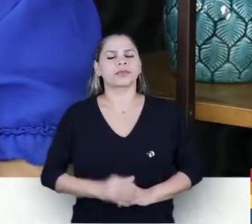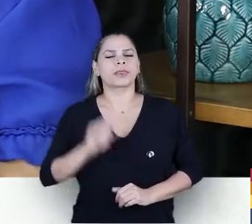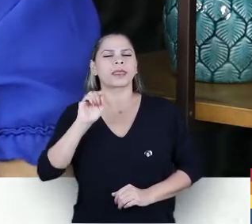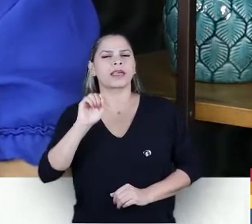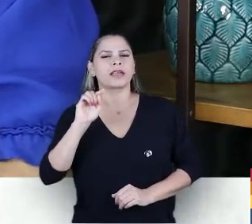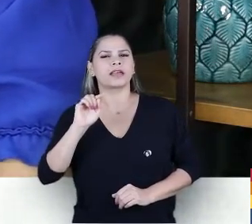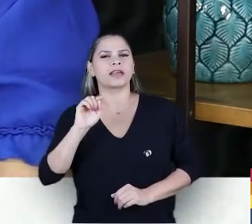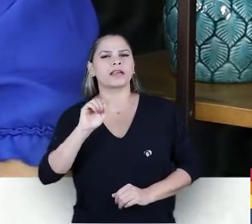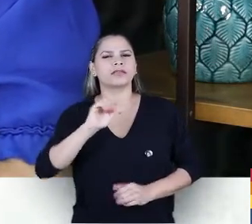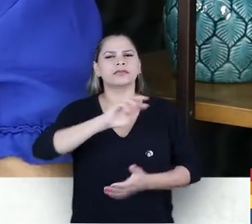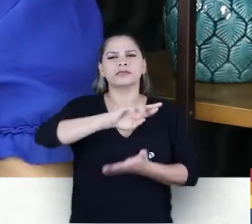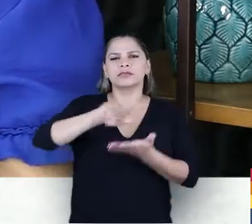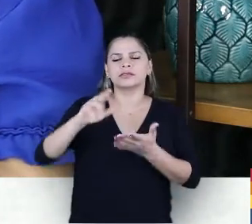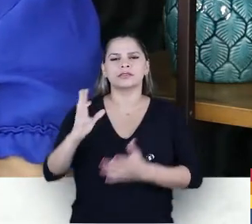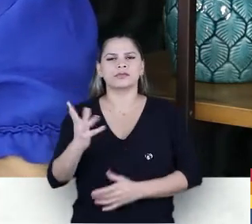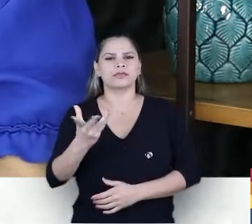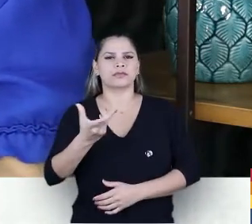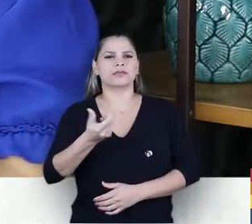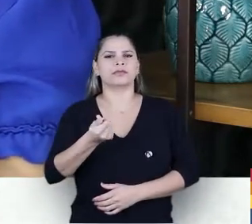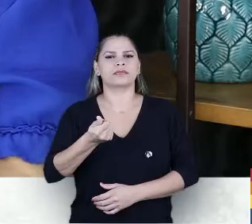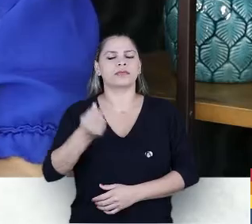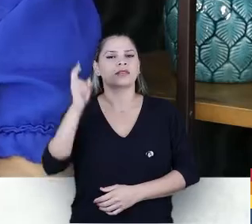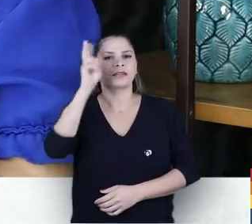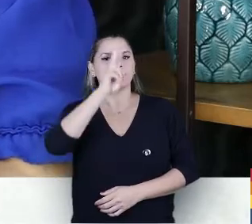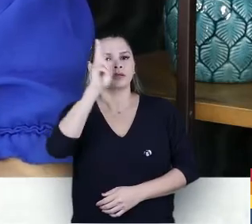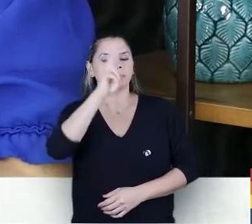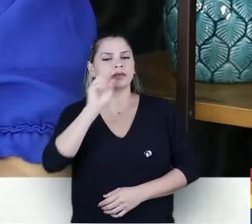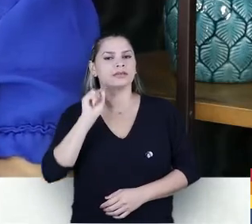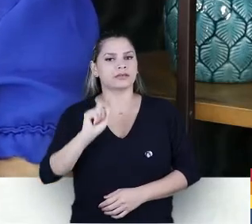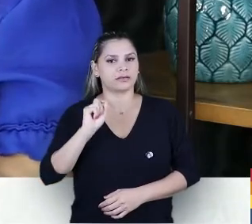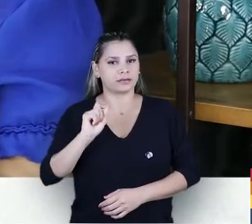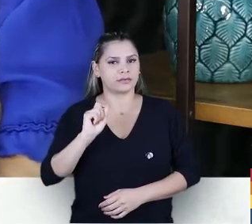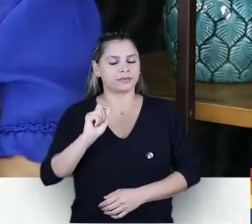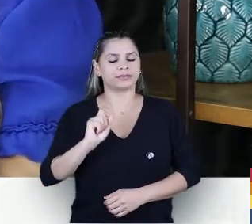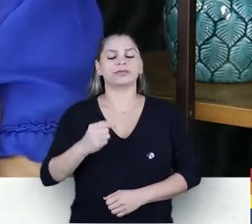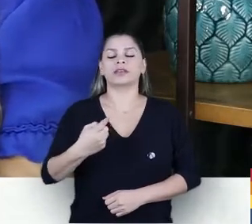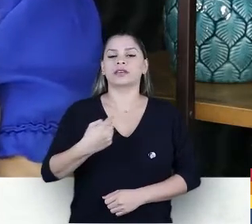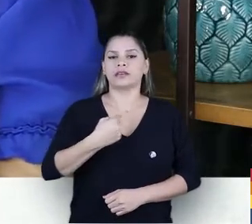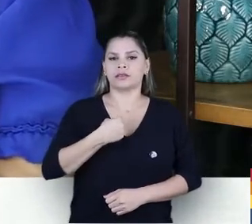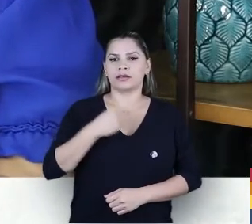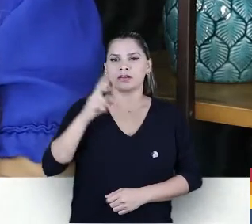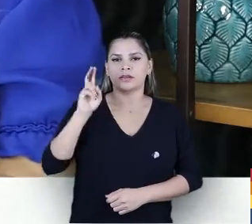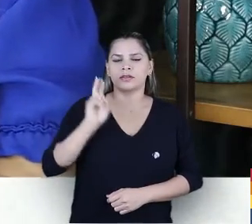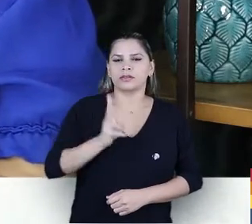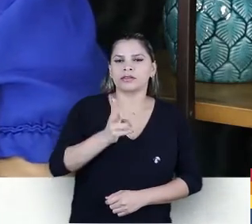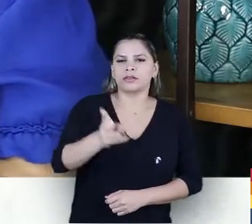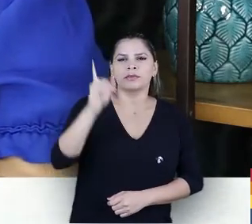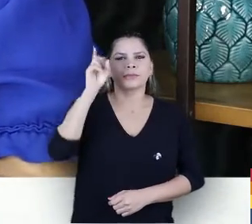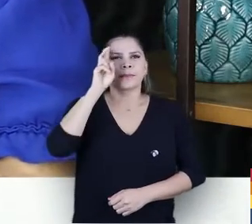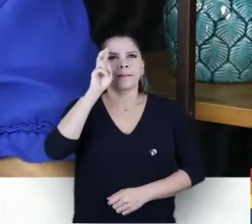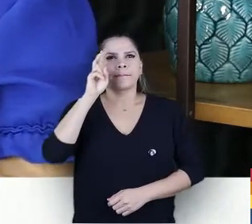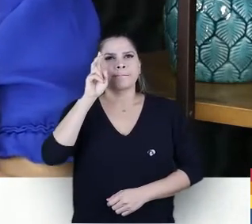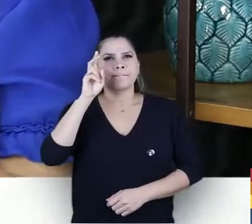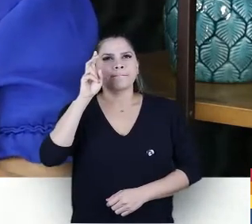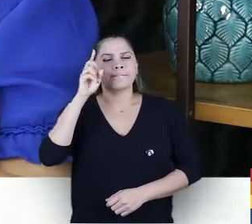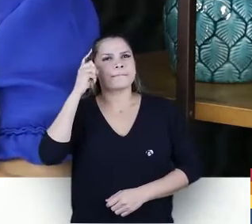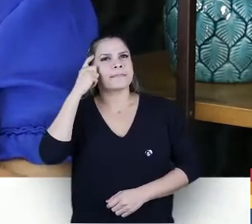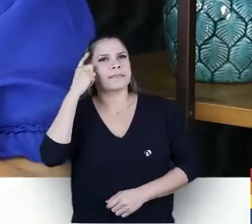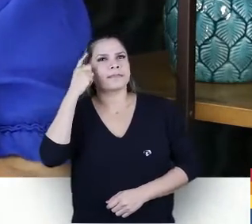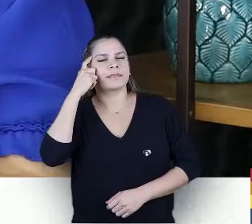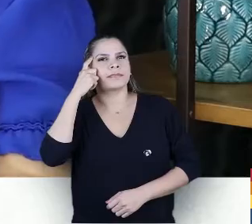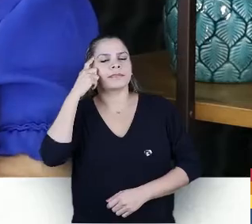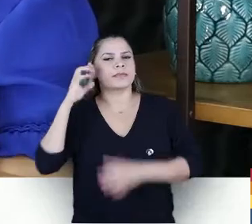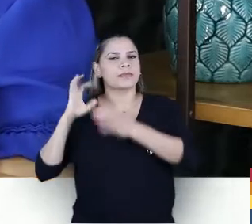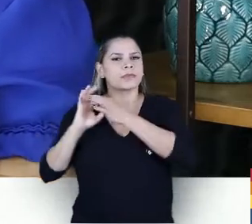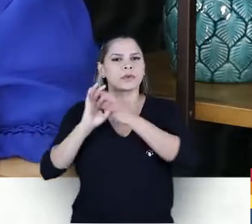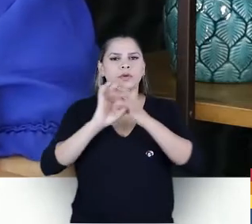minha escola e quais são os instrumentos que eu tenho lá que estão mais perto de mim para que eu possa